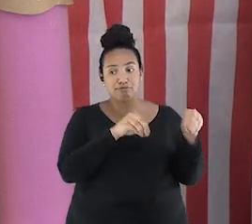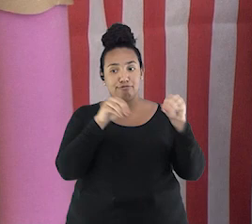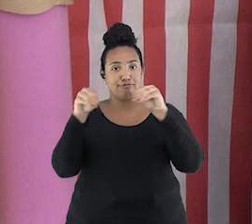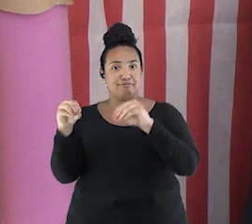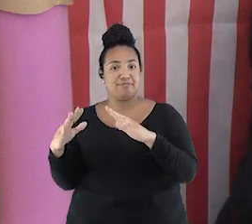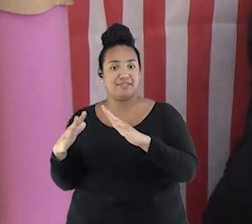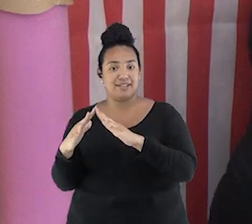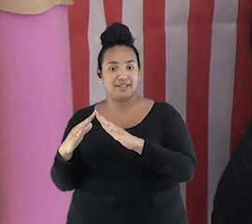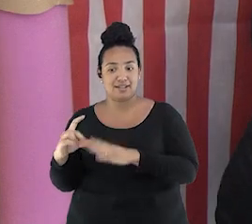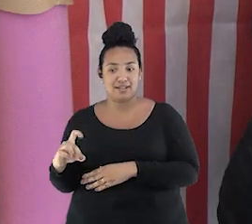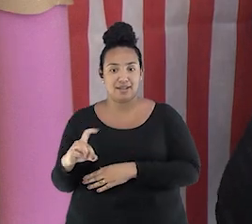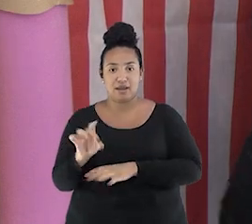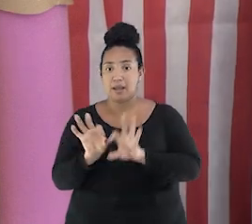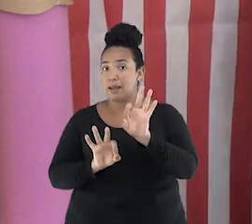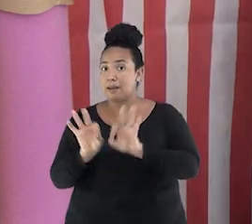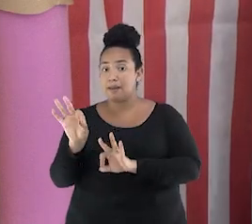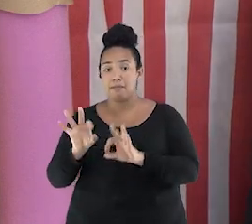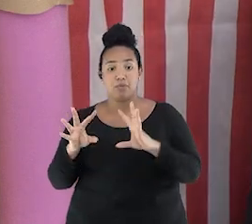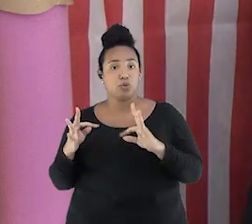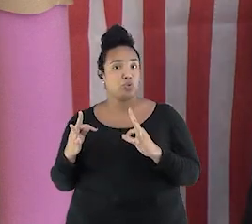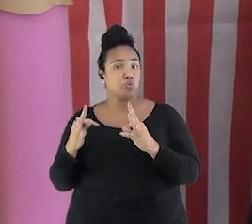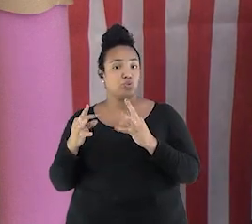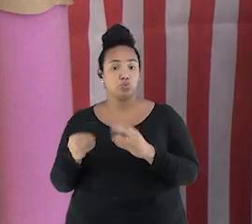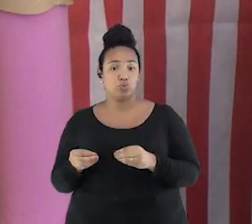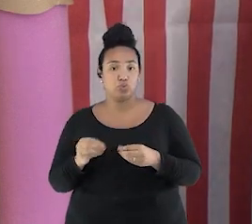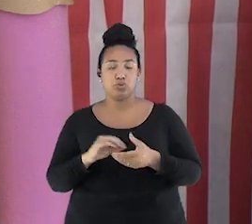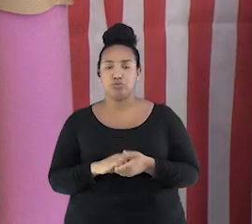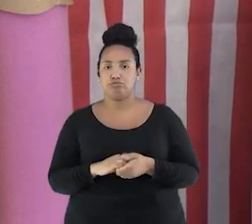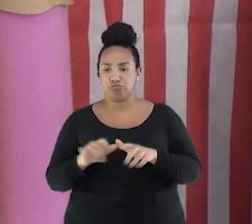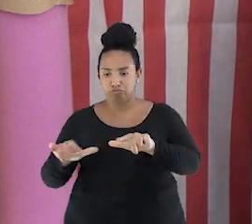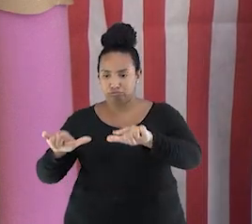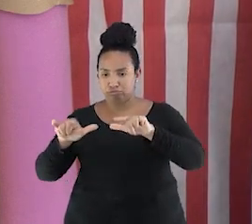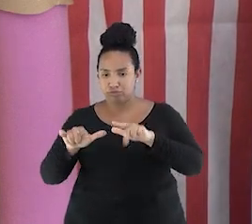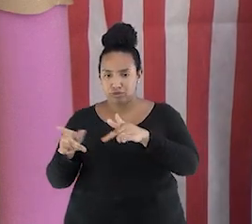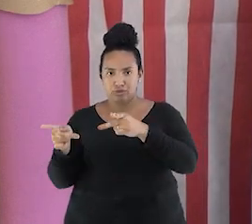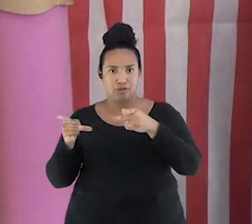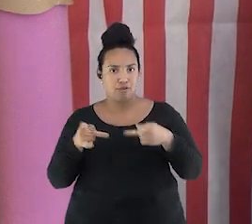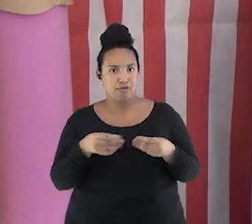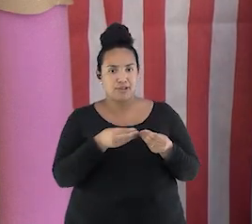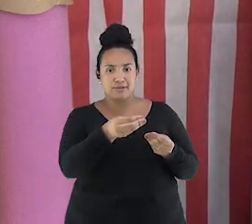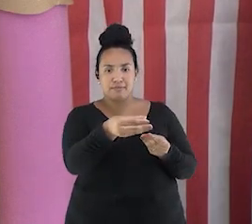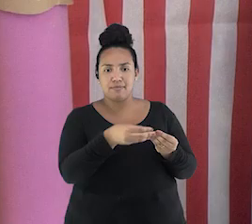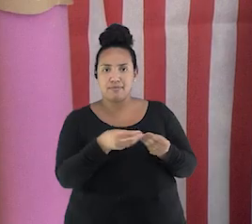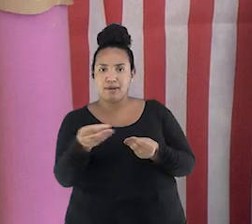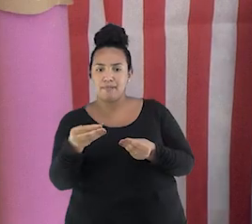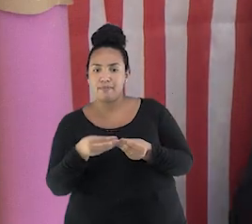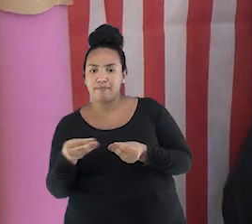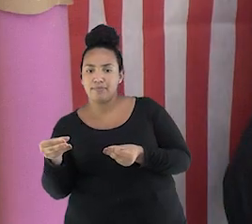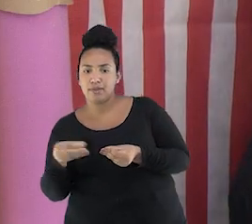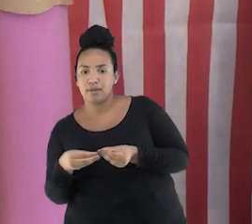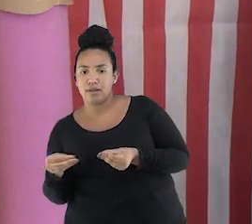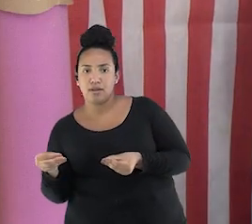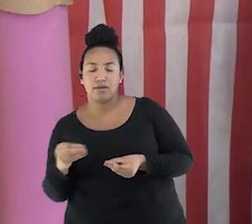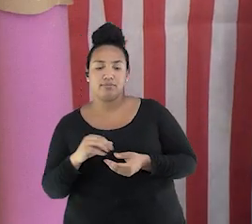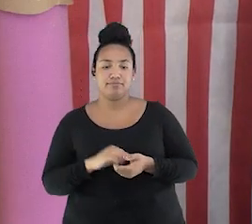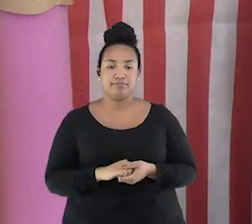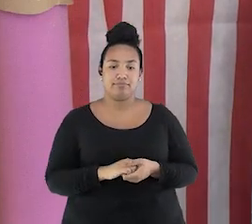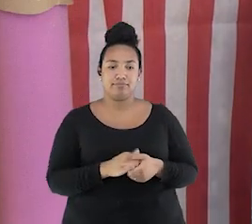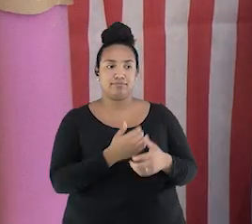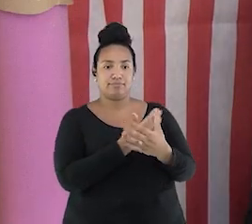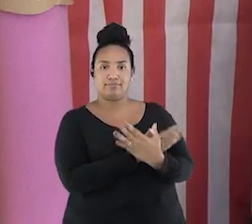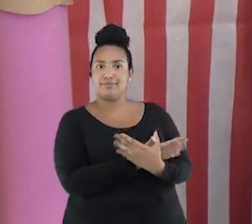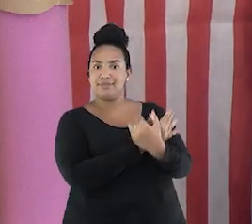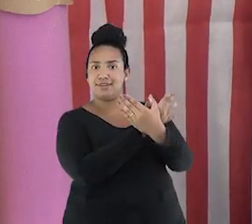casa de Lúcia. Prepararam tudo, distribuíram os convites. Credo, a família da